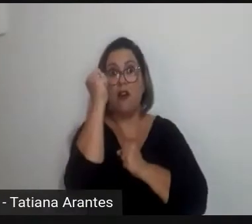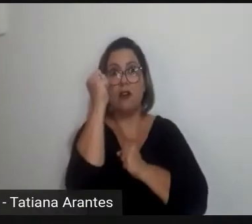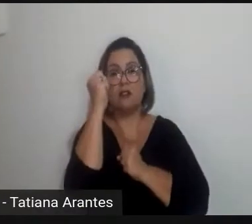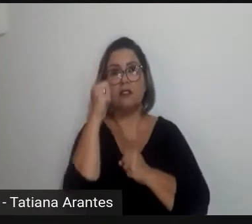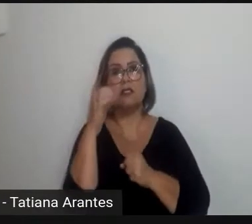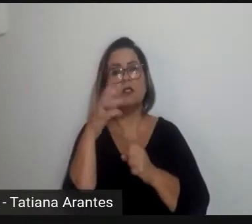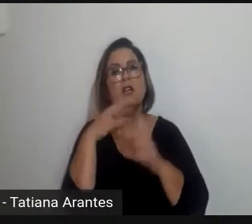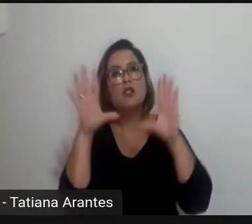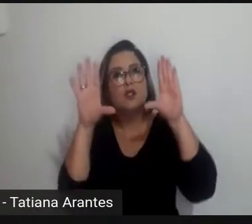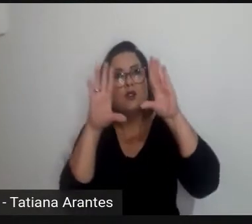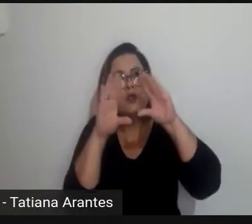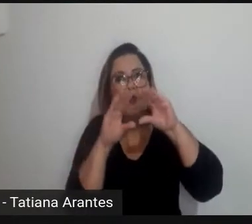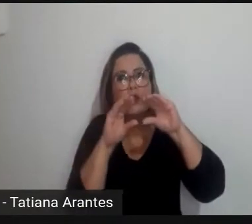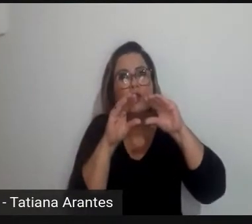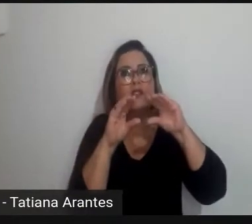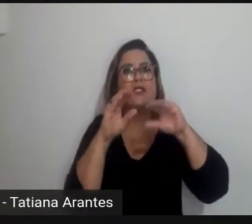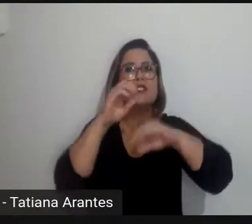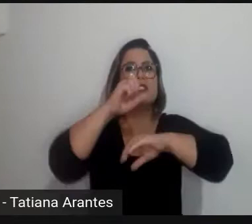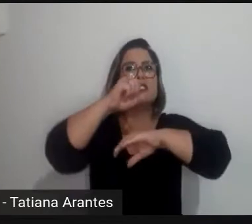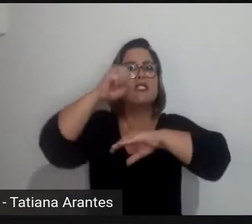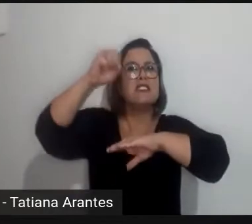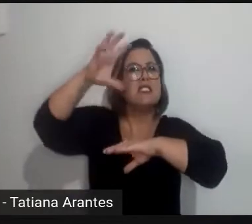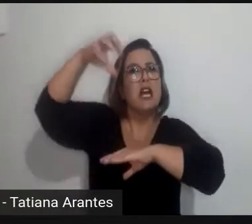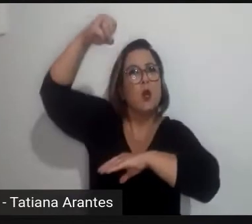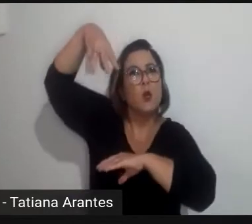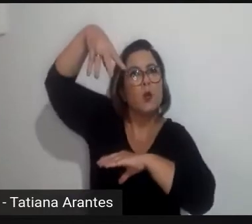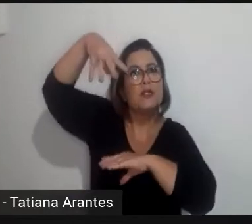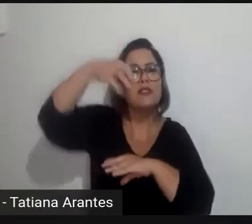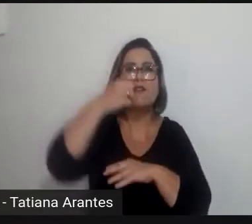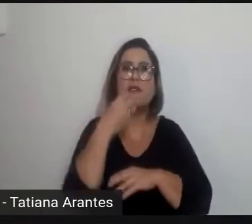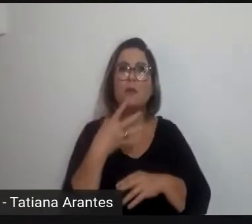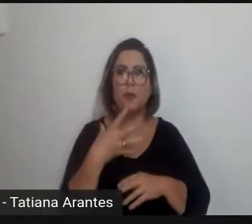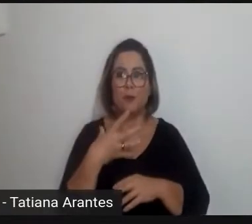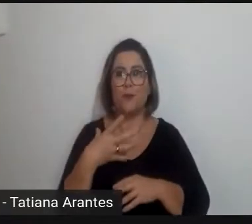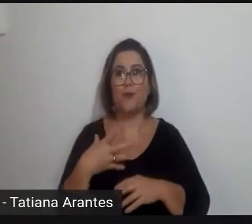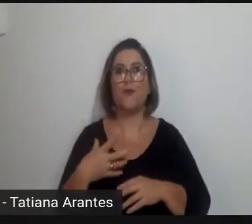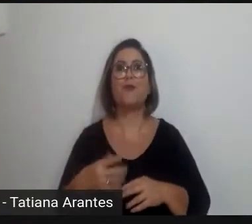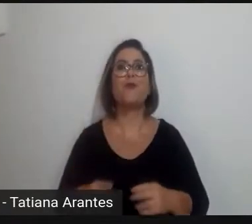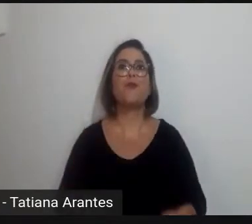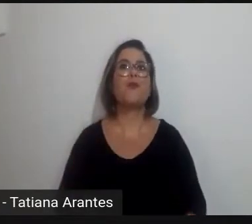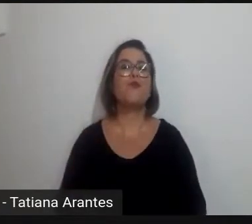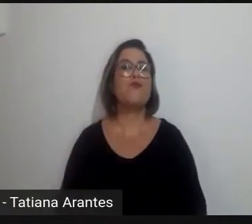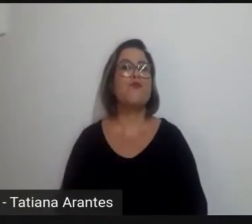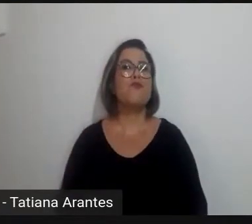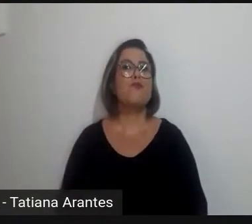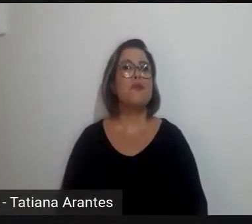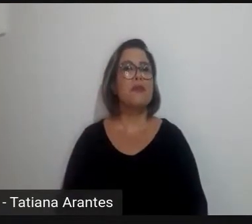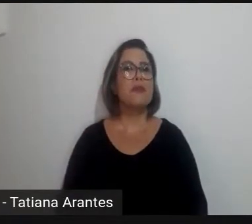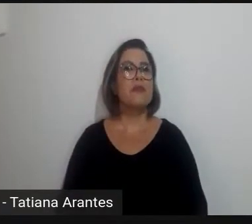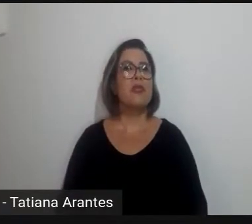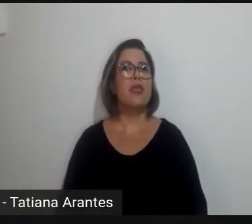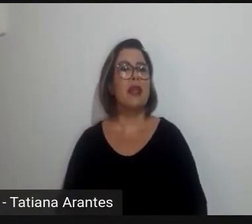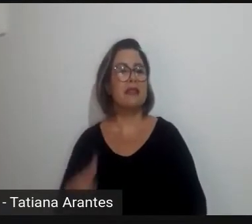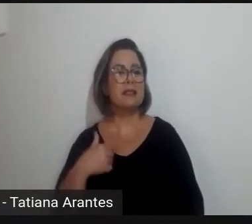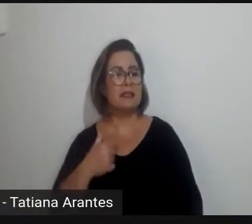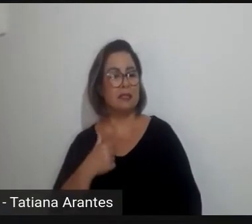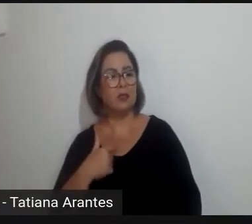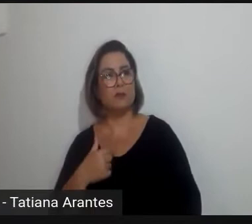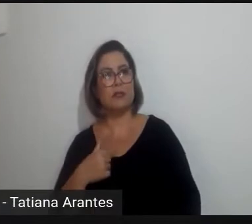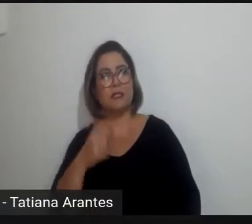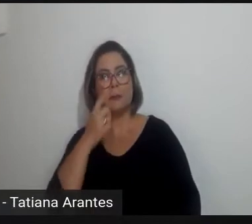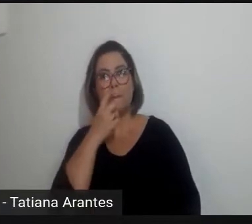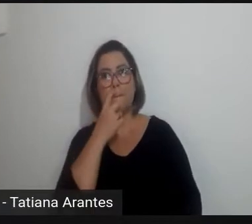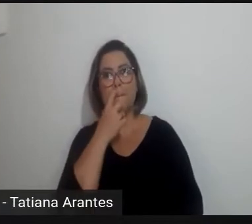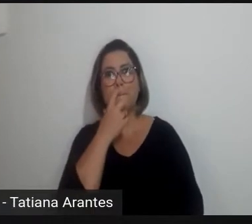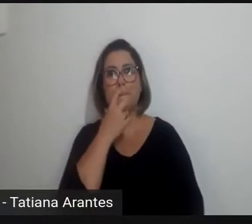Olha, assim, vamos começar. Quando eu coloco, quando a minha fonte luminosa ela está